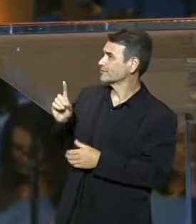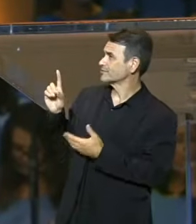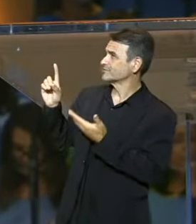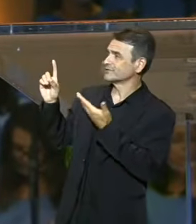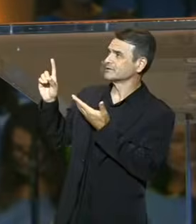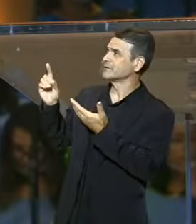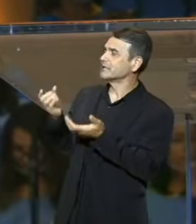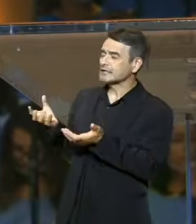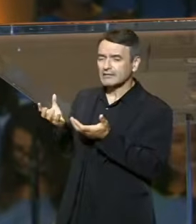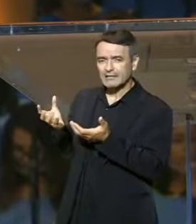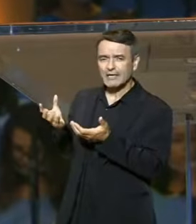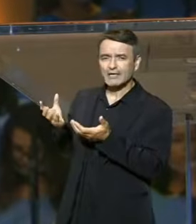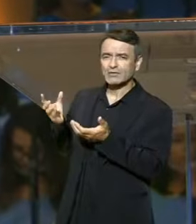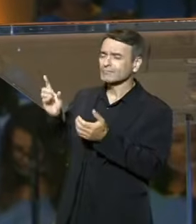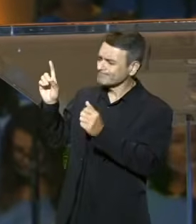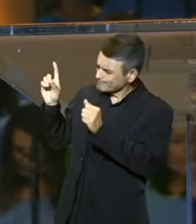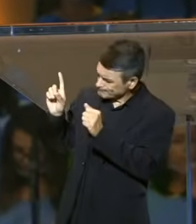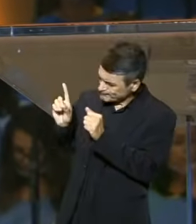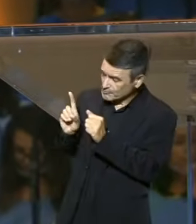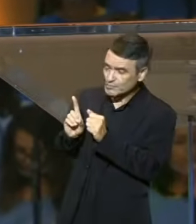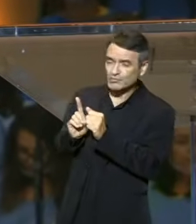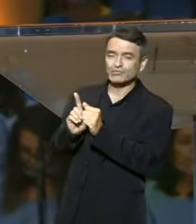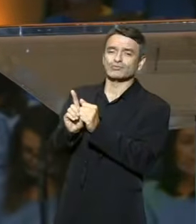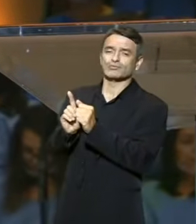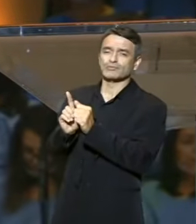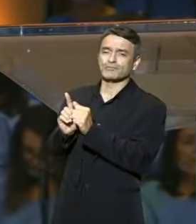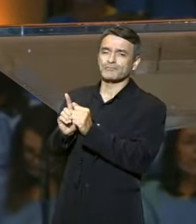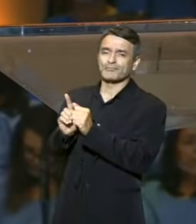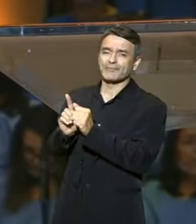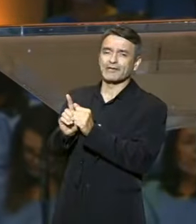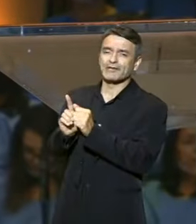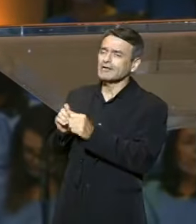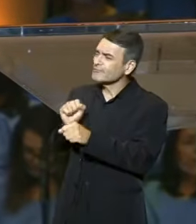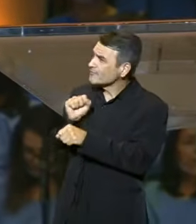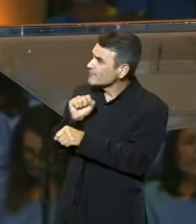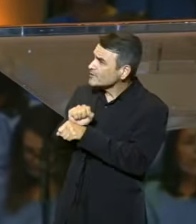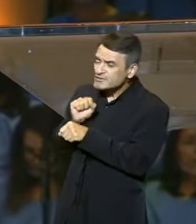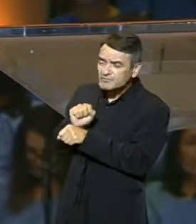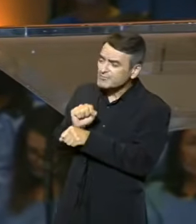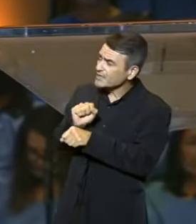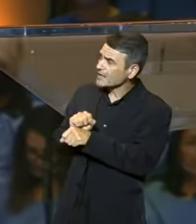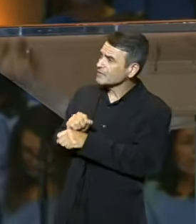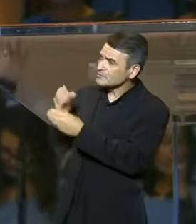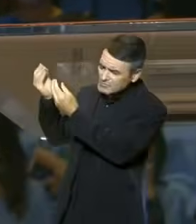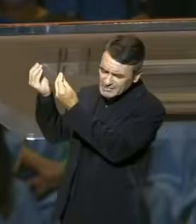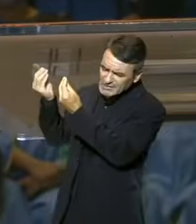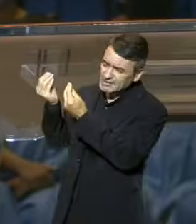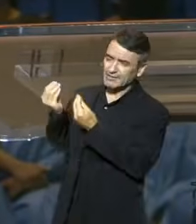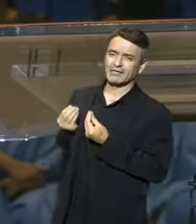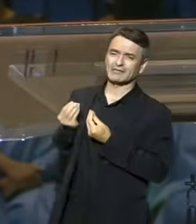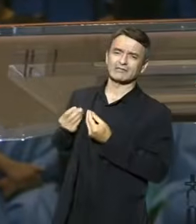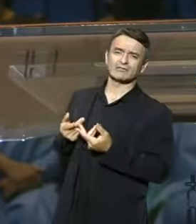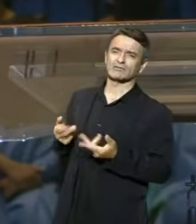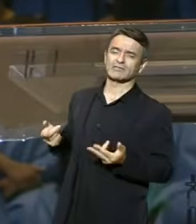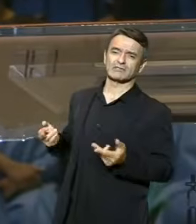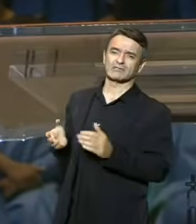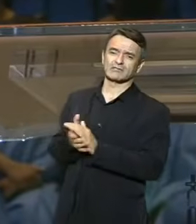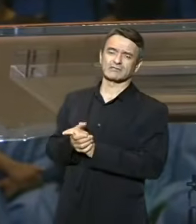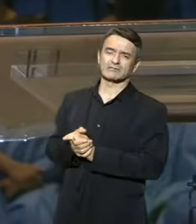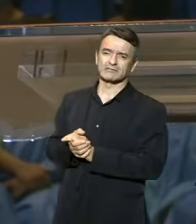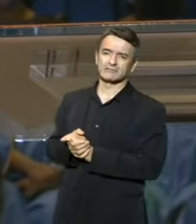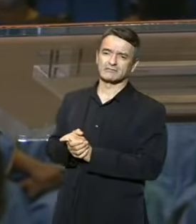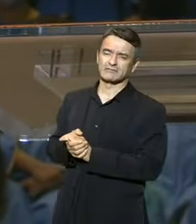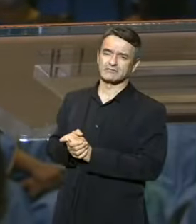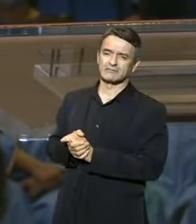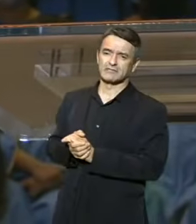caminhar contigo, eu vou esperar pela provisão do Senhor. Então Deus